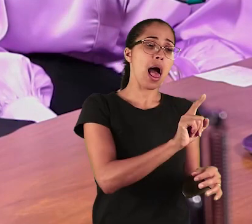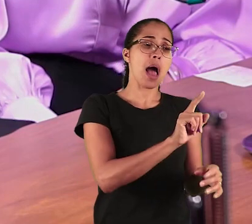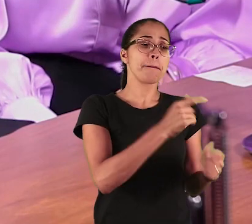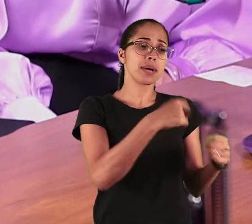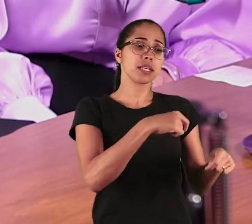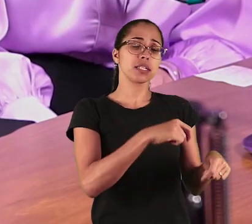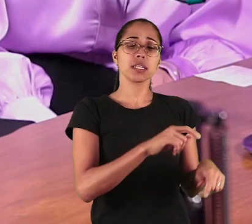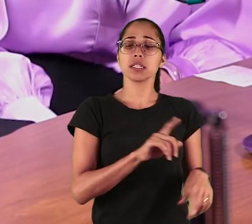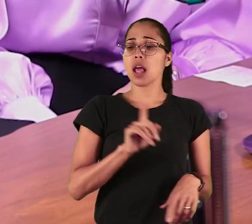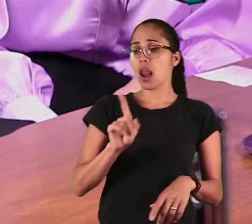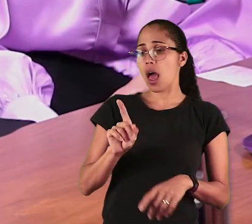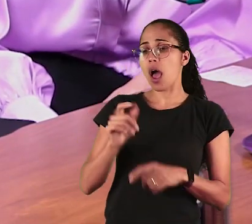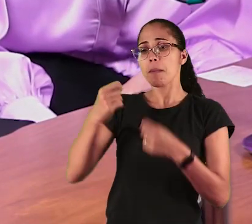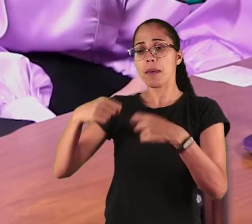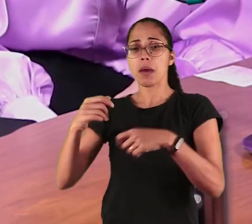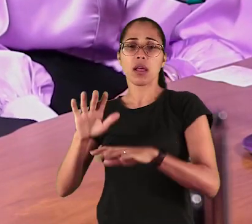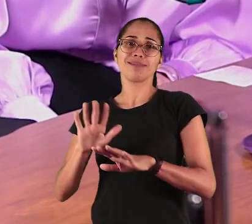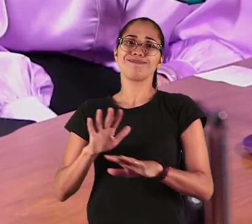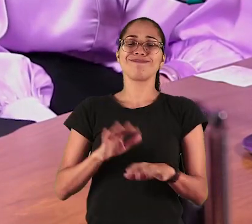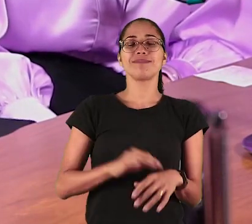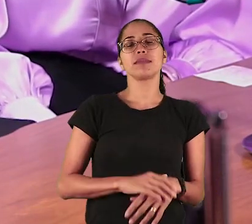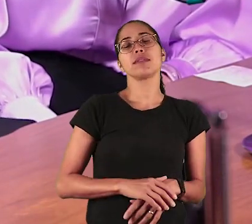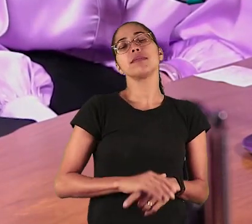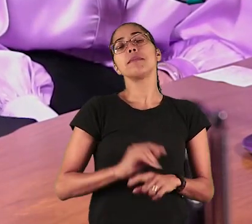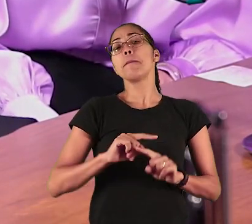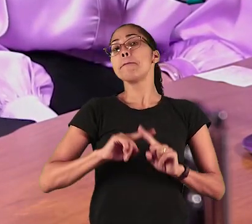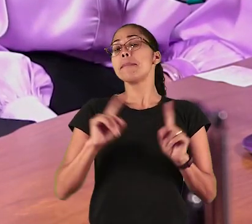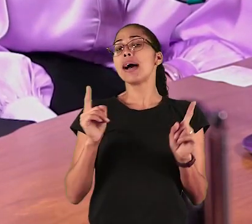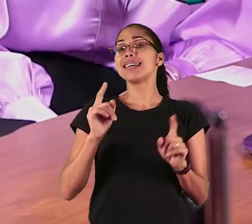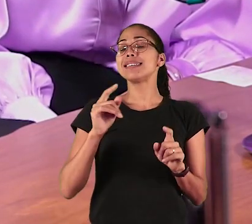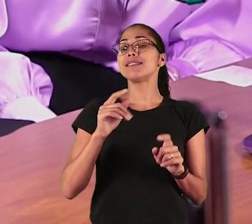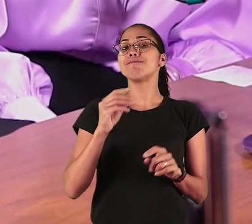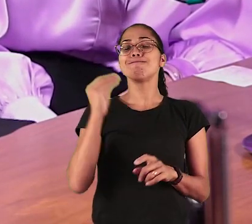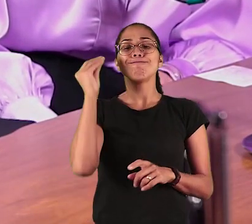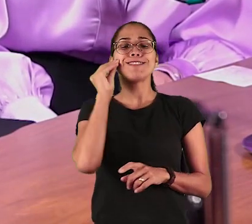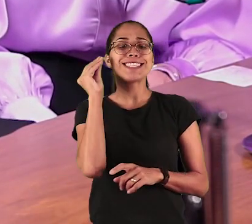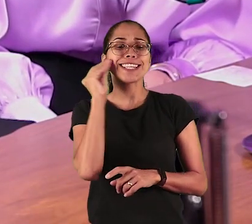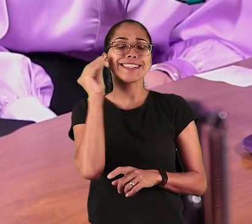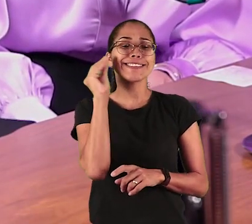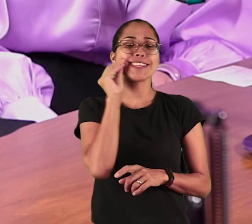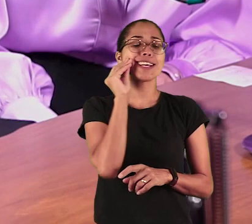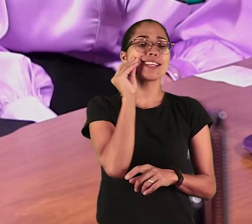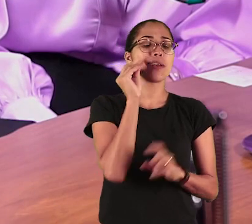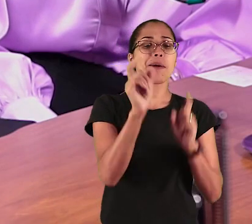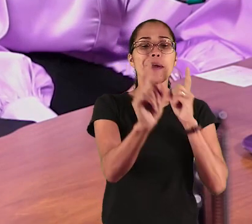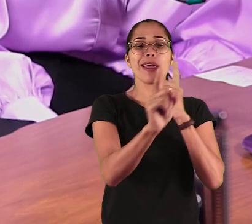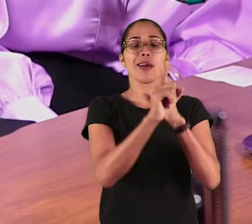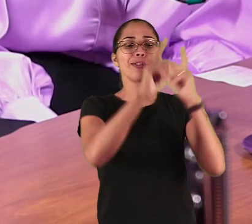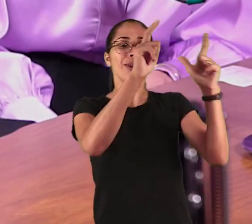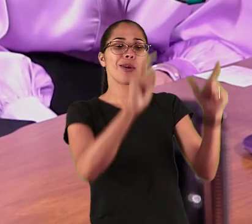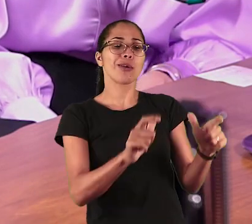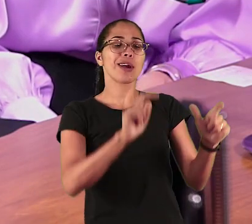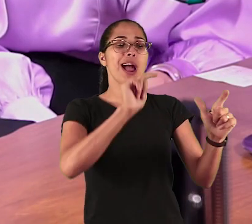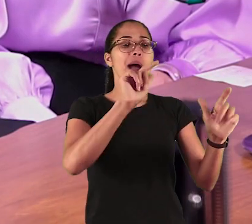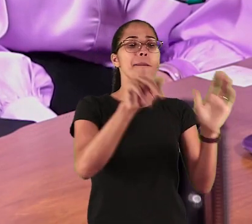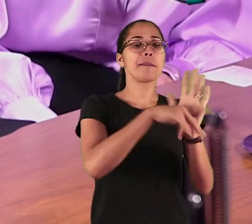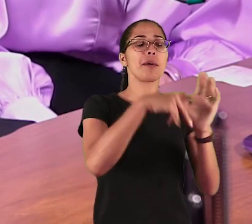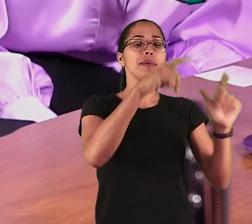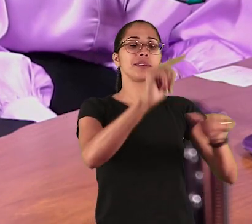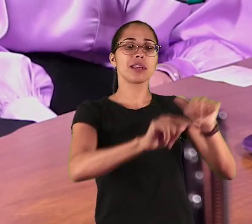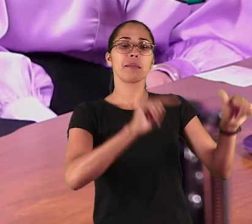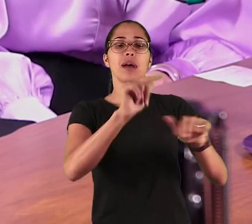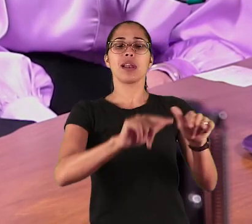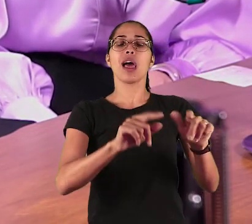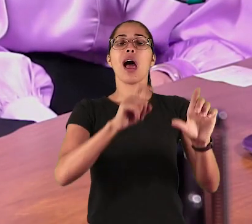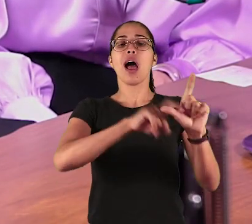faltando as referências que vocês tanto falam mas também tentando encontrar o nosso lugar é um lugar que a gente quer trabalhar a gente quer ser